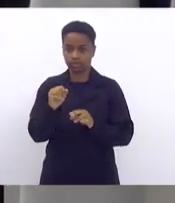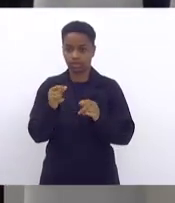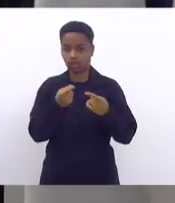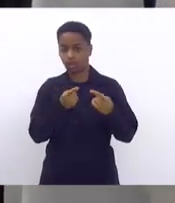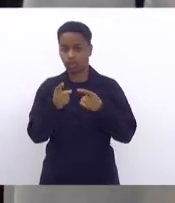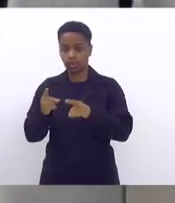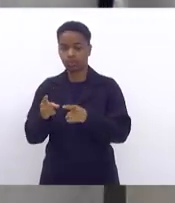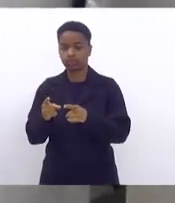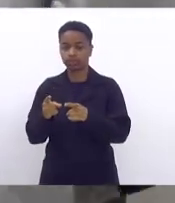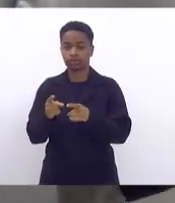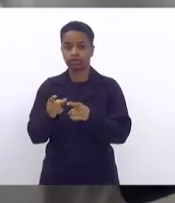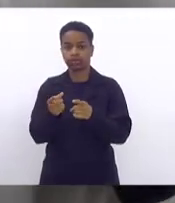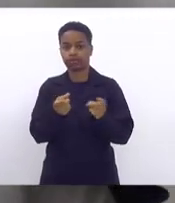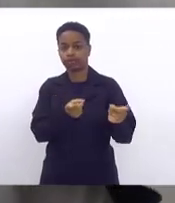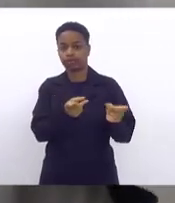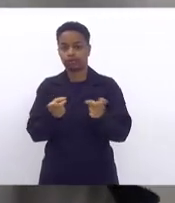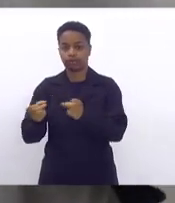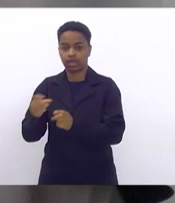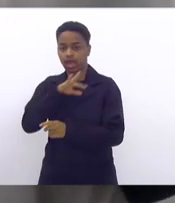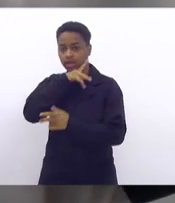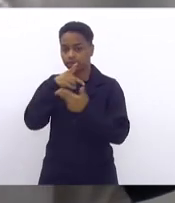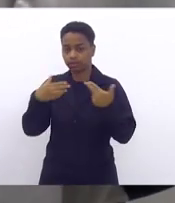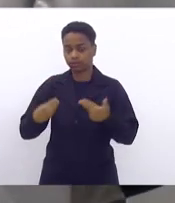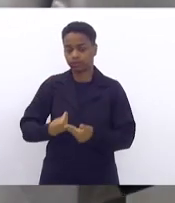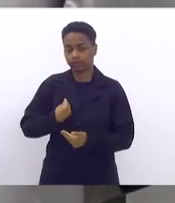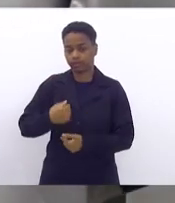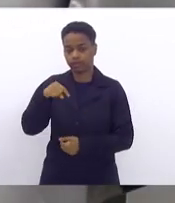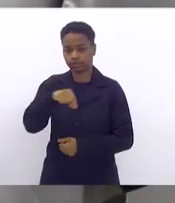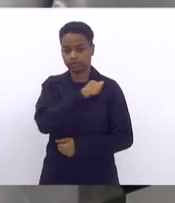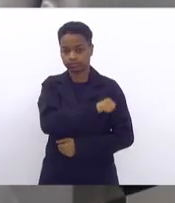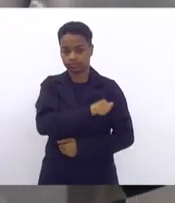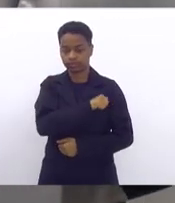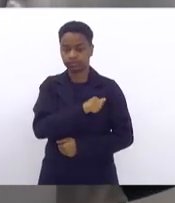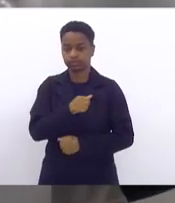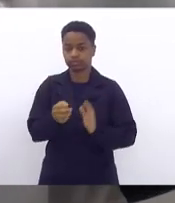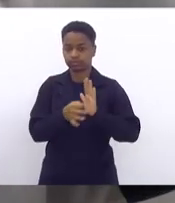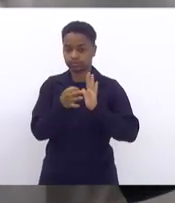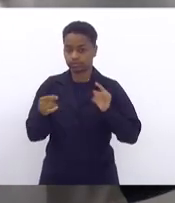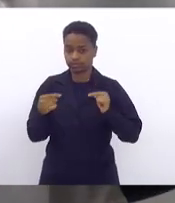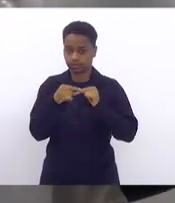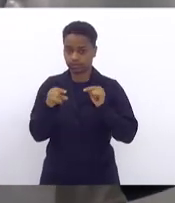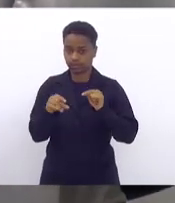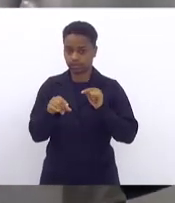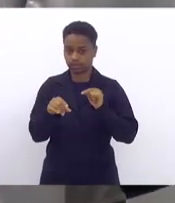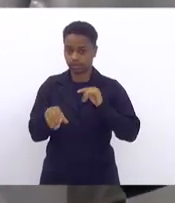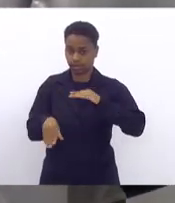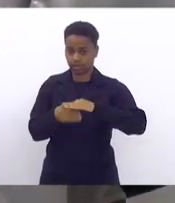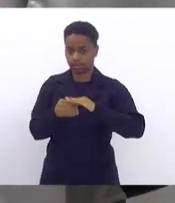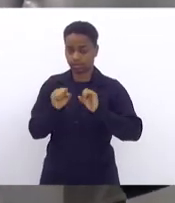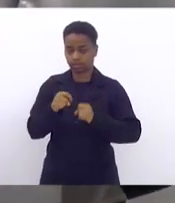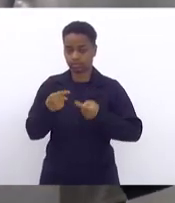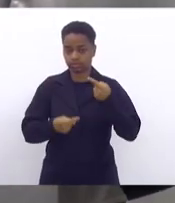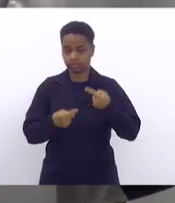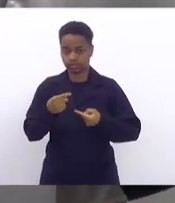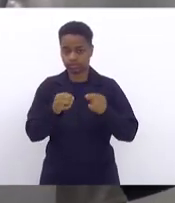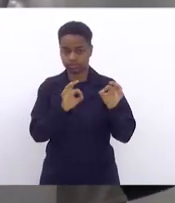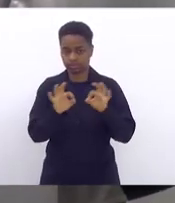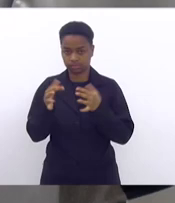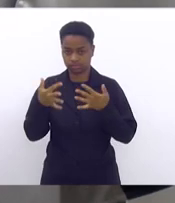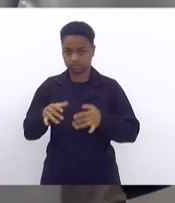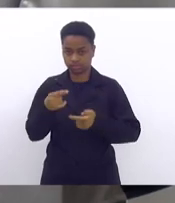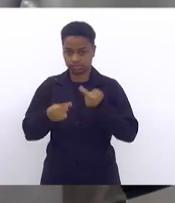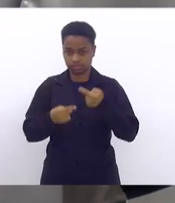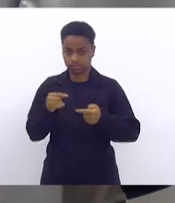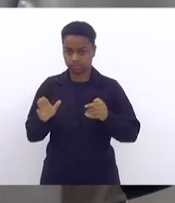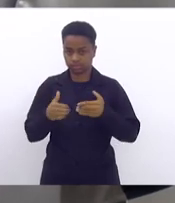vivo no Estado do Rio de Janeiro. Parecer é favorável à emenda. Em discussão. Não havendo quem queira